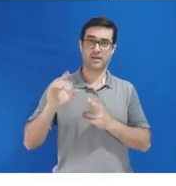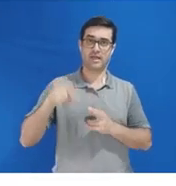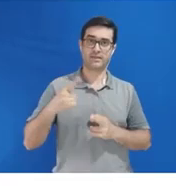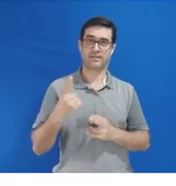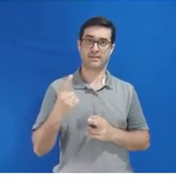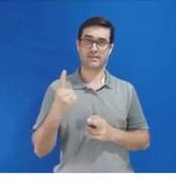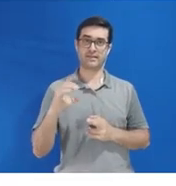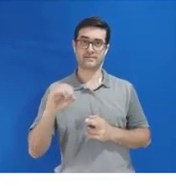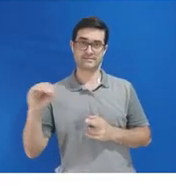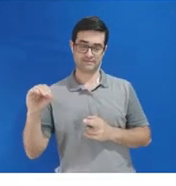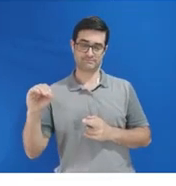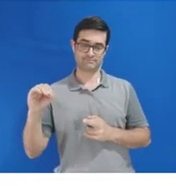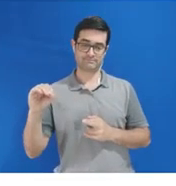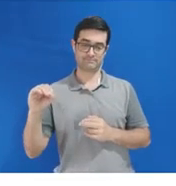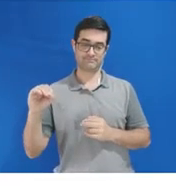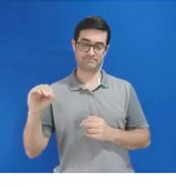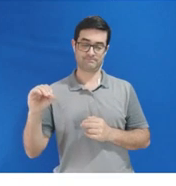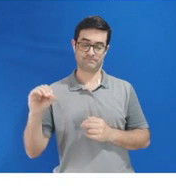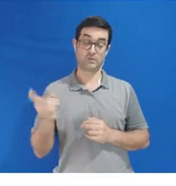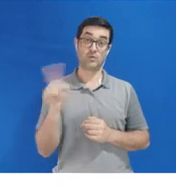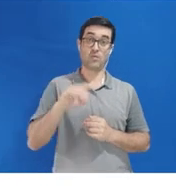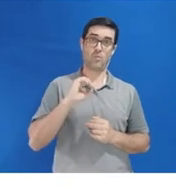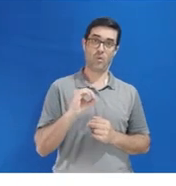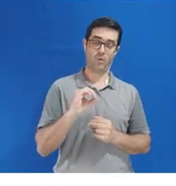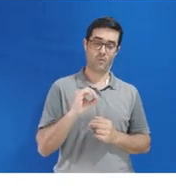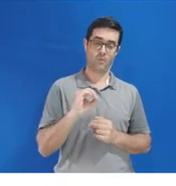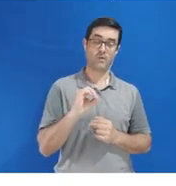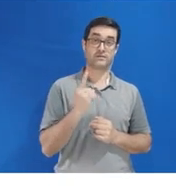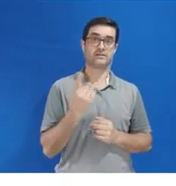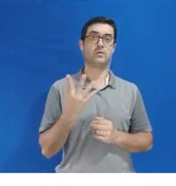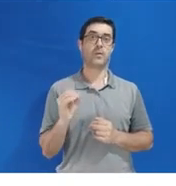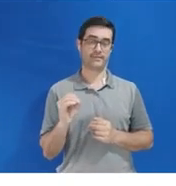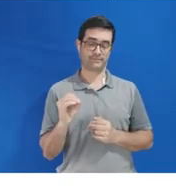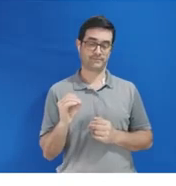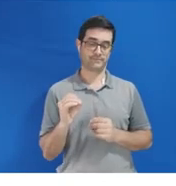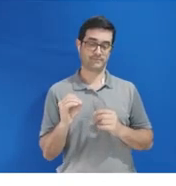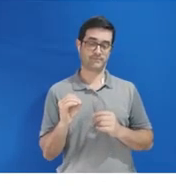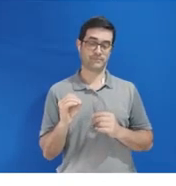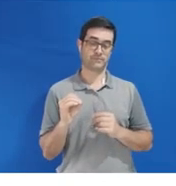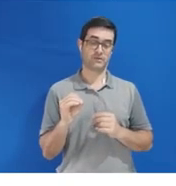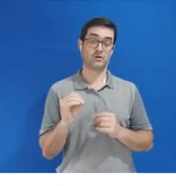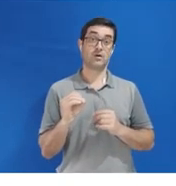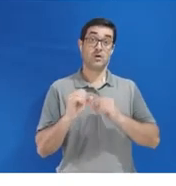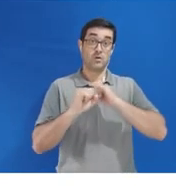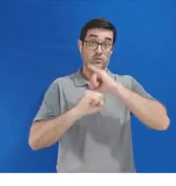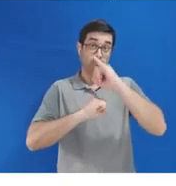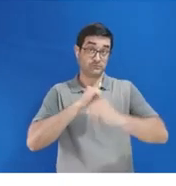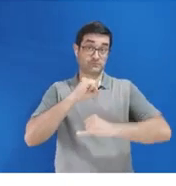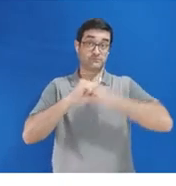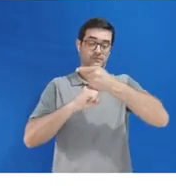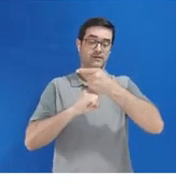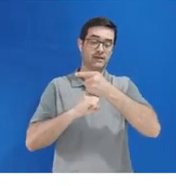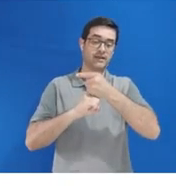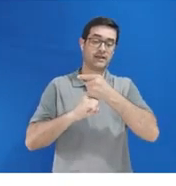o raio dele é de 100 picômetros. Do oxigênio, 140. O ânion do